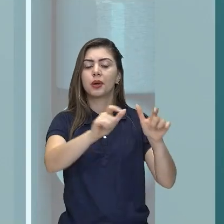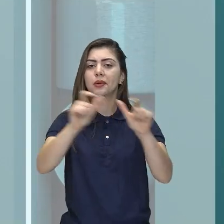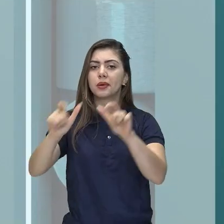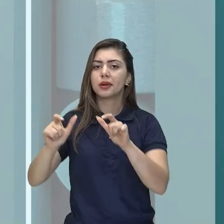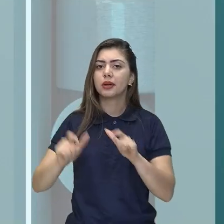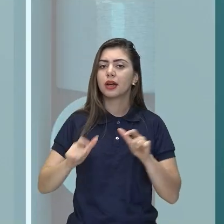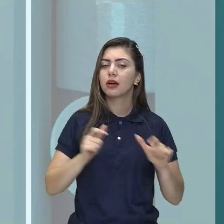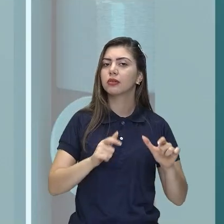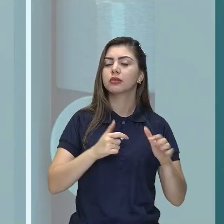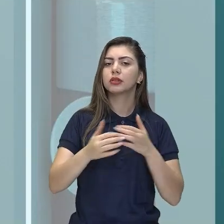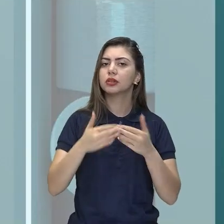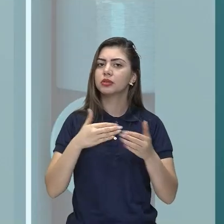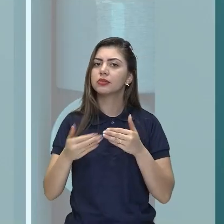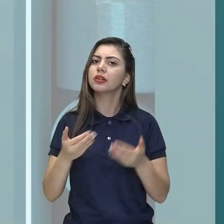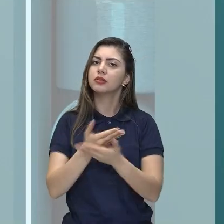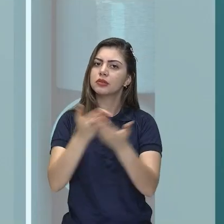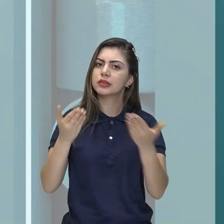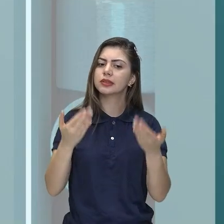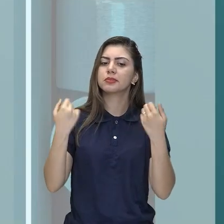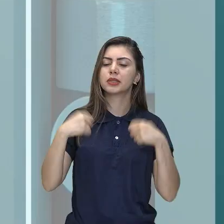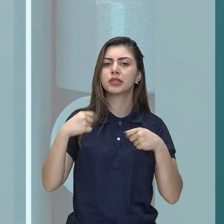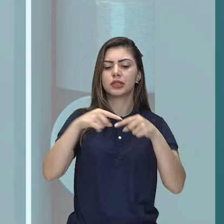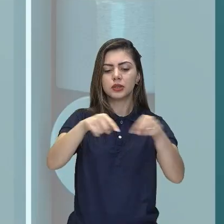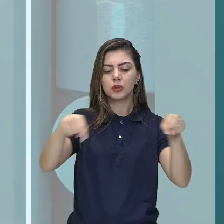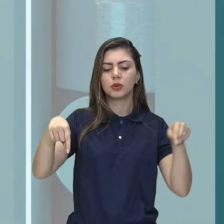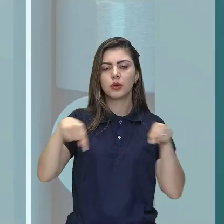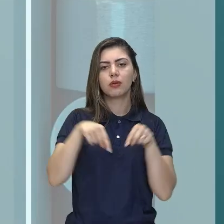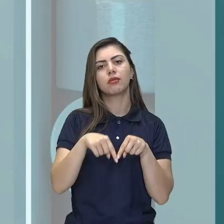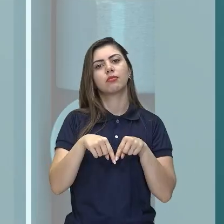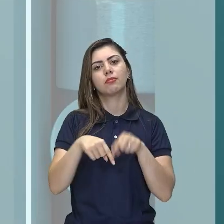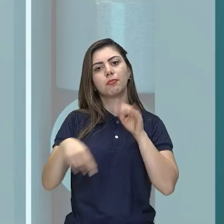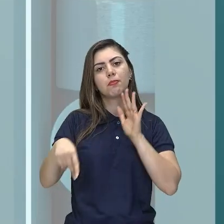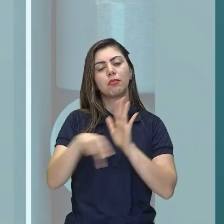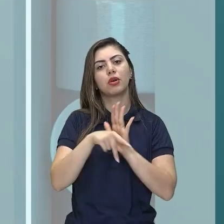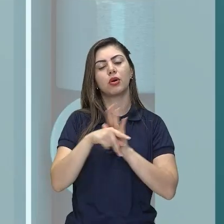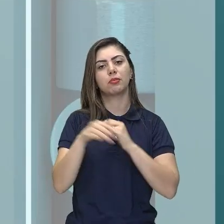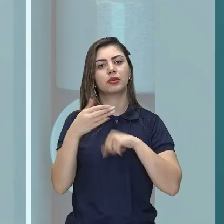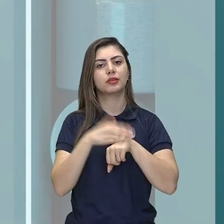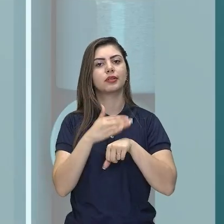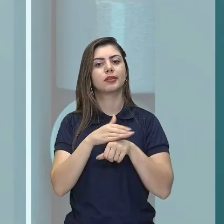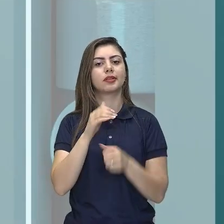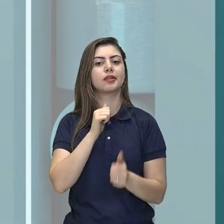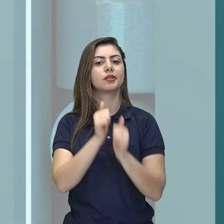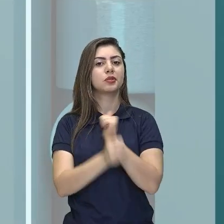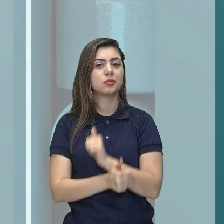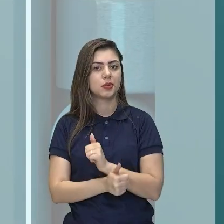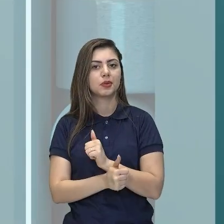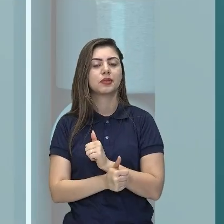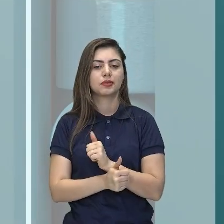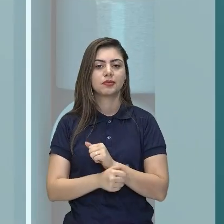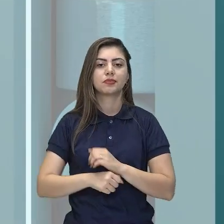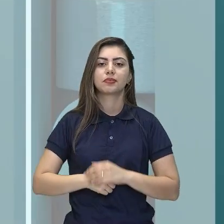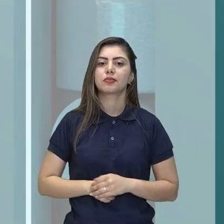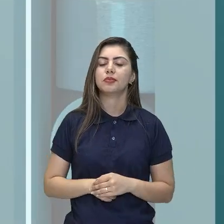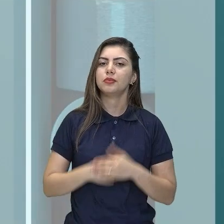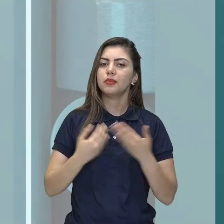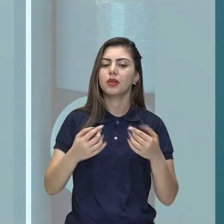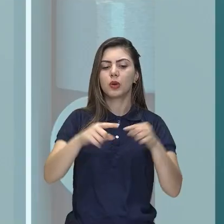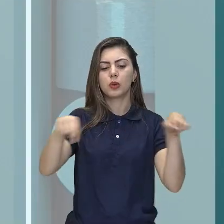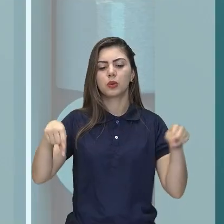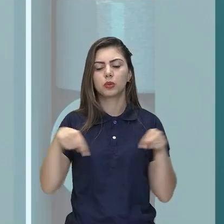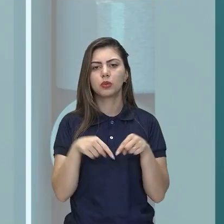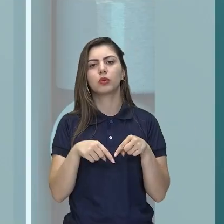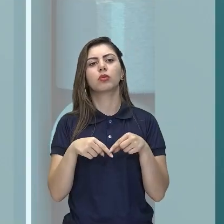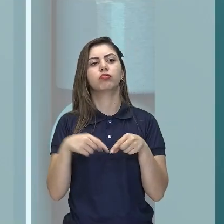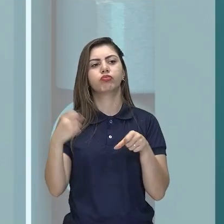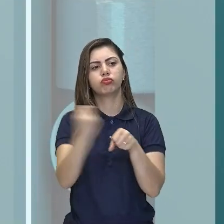lugar de vocês precisa ter um espaço adequado para isso, para a prática de esportes, um lugar bem